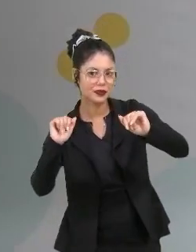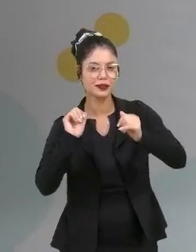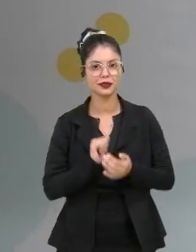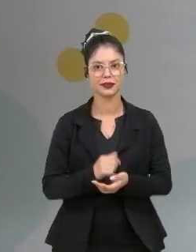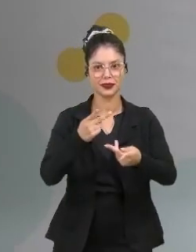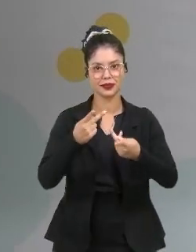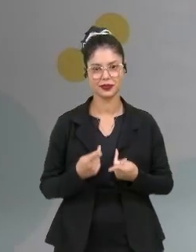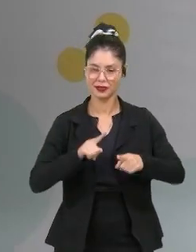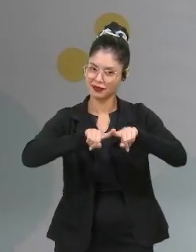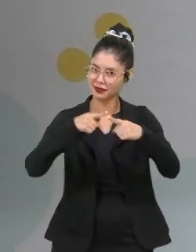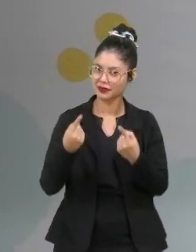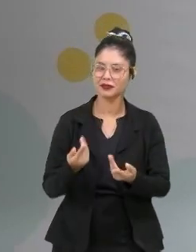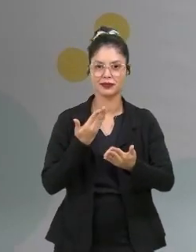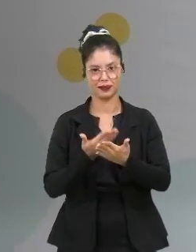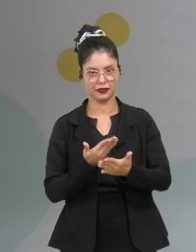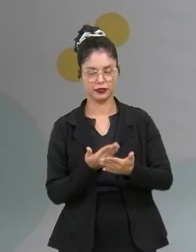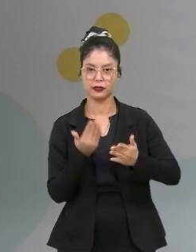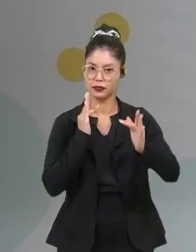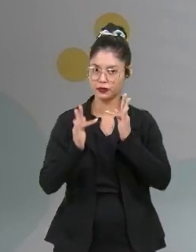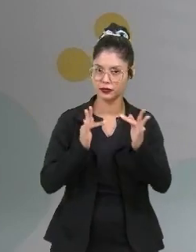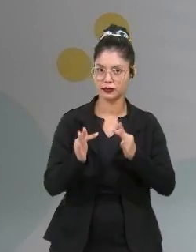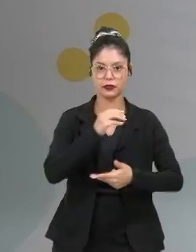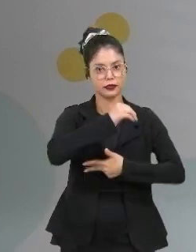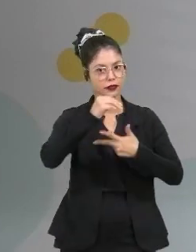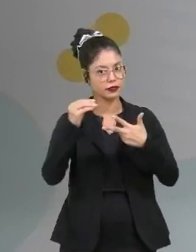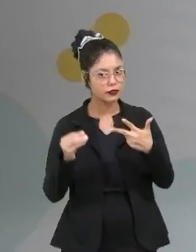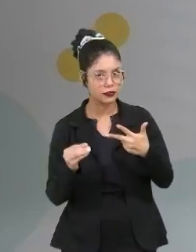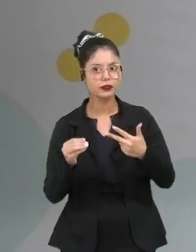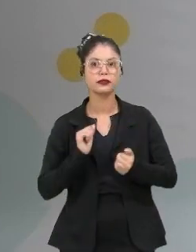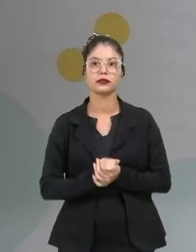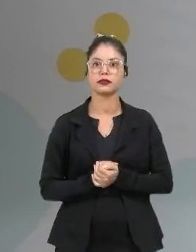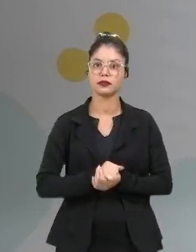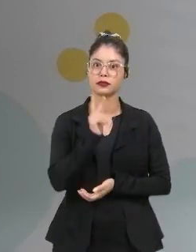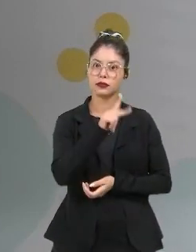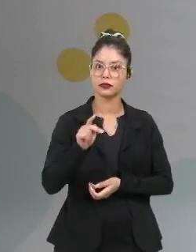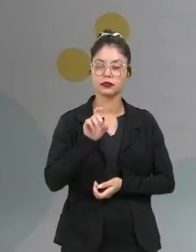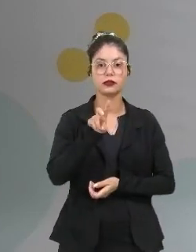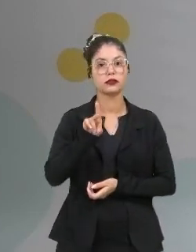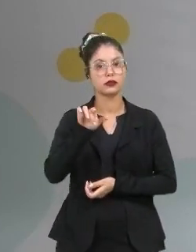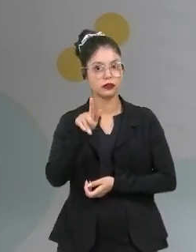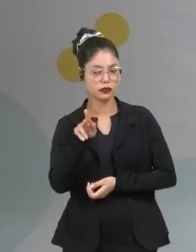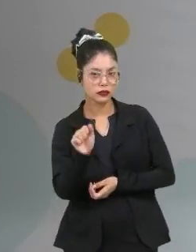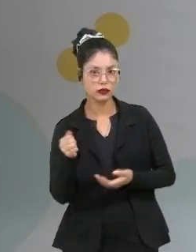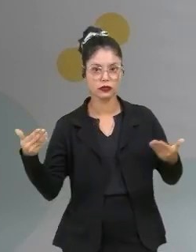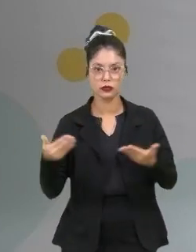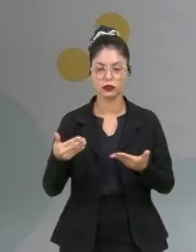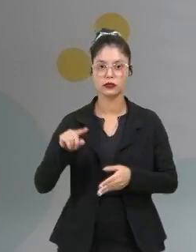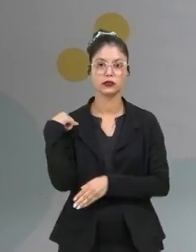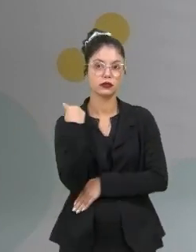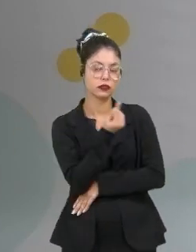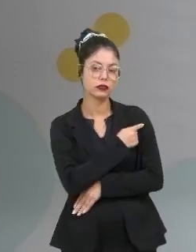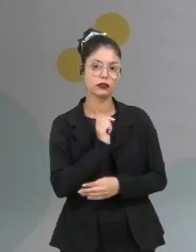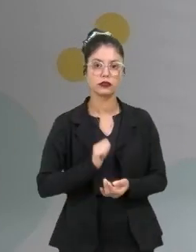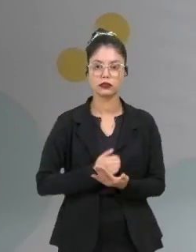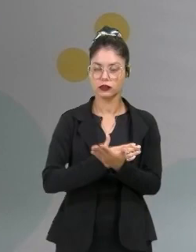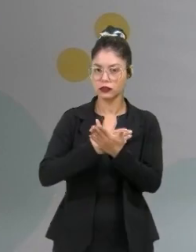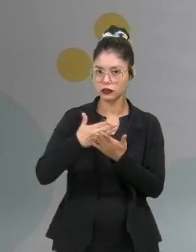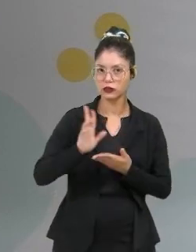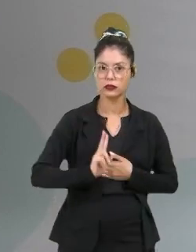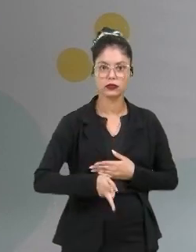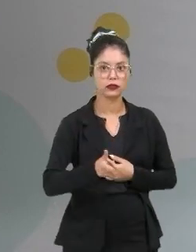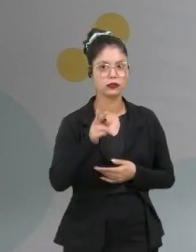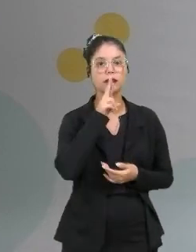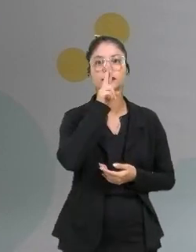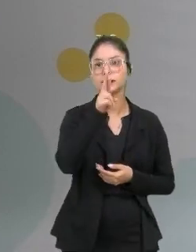Olá, seja muito bem-vindo a mais uma aula do Pré-ENEM Legal. Sou o professor Douglas, professor de Física, e hoje vamos dar continuidade